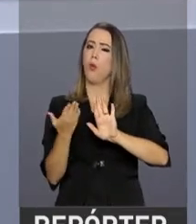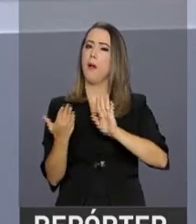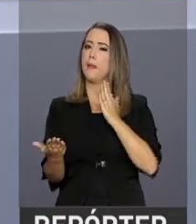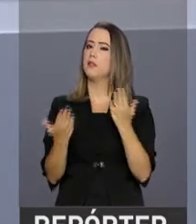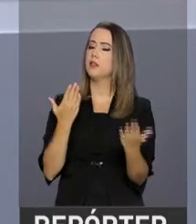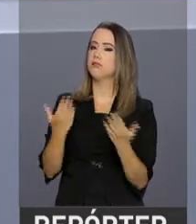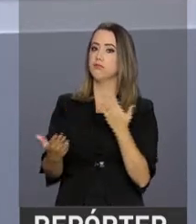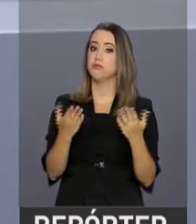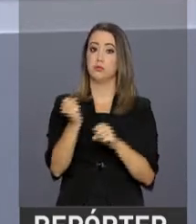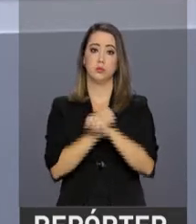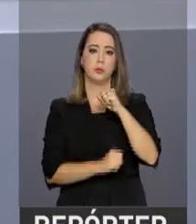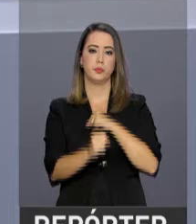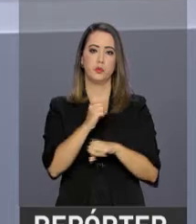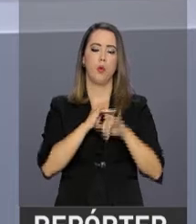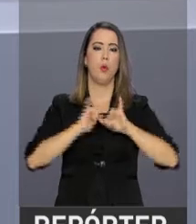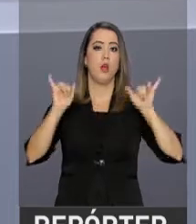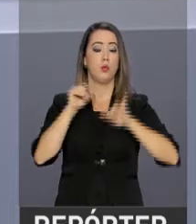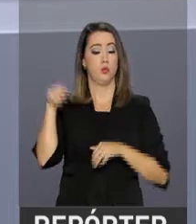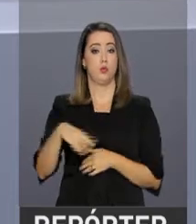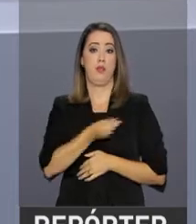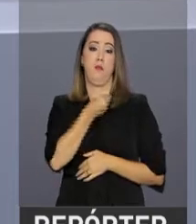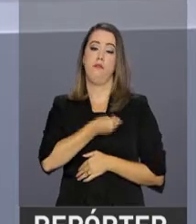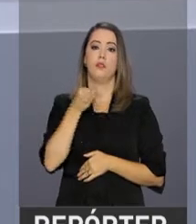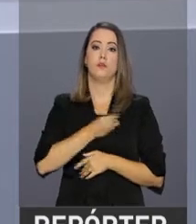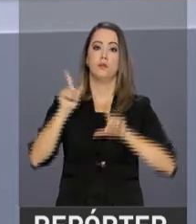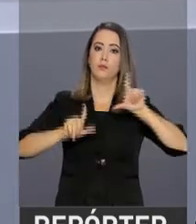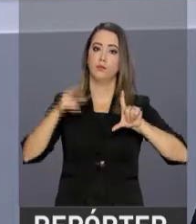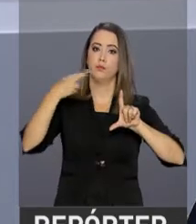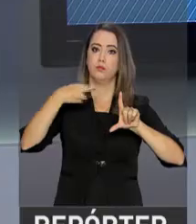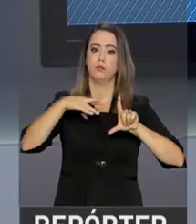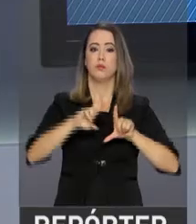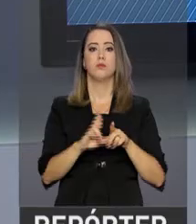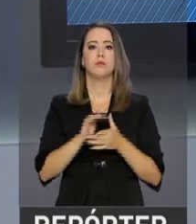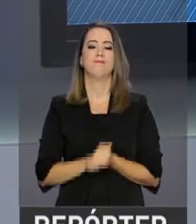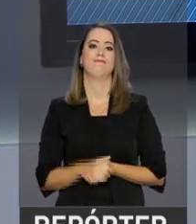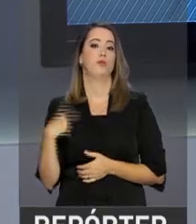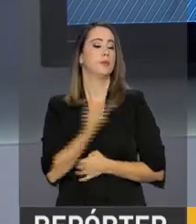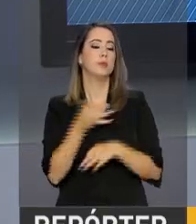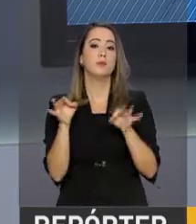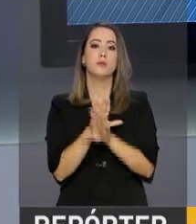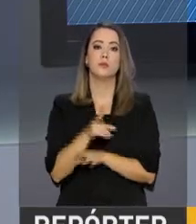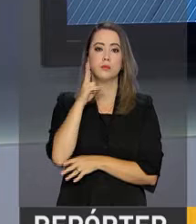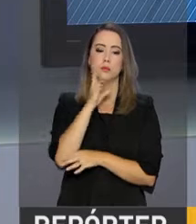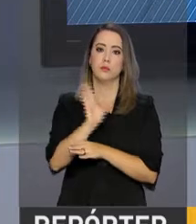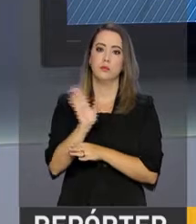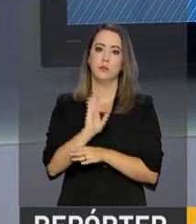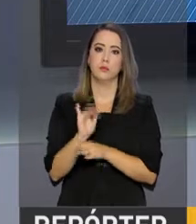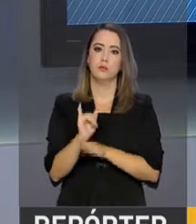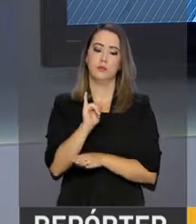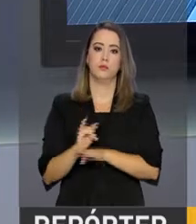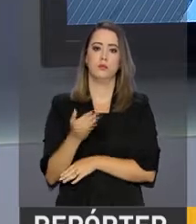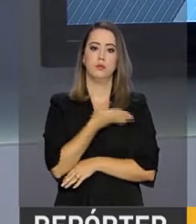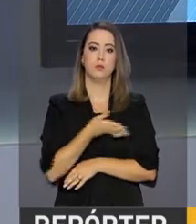de 2017 o anúncio será transmitido ao vivo aqui na nbr e nós ficamos por aqui você pode rever as